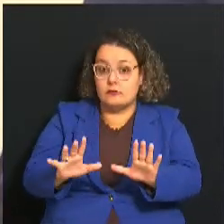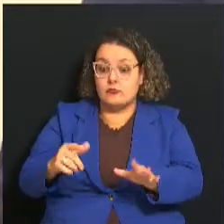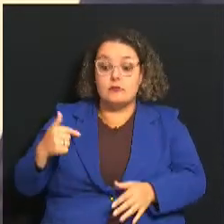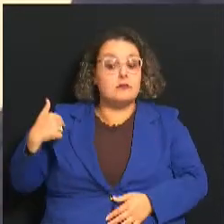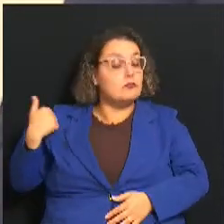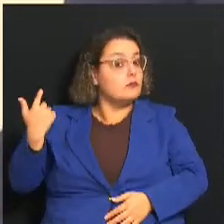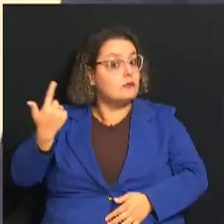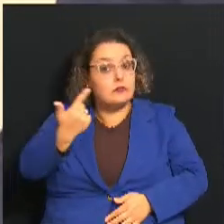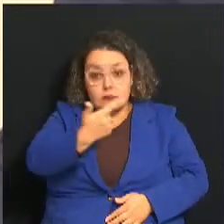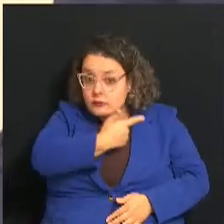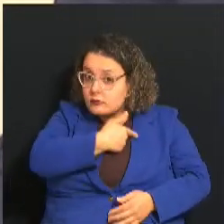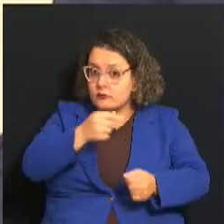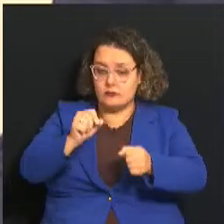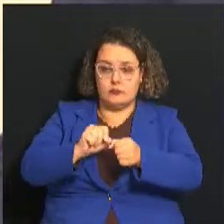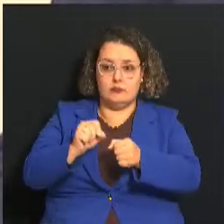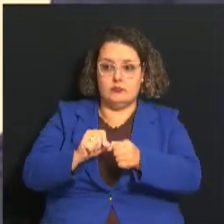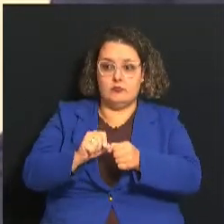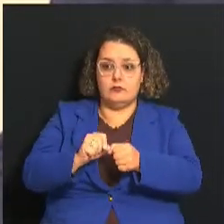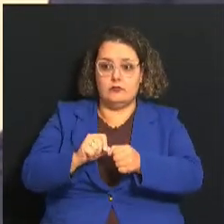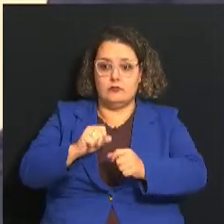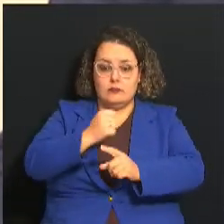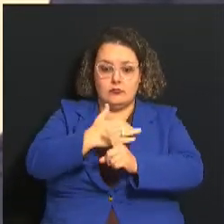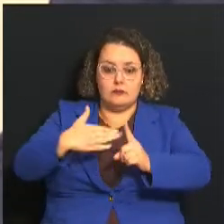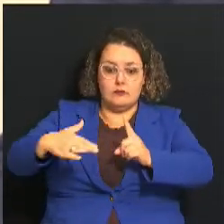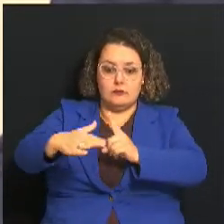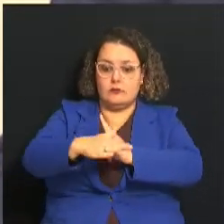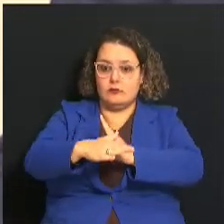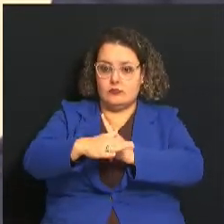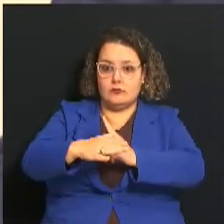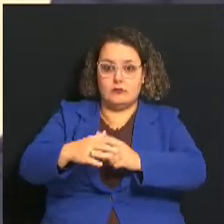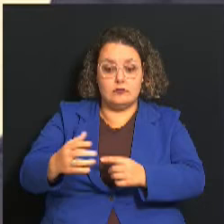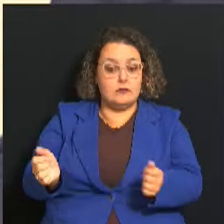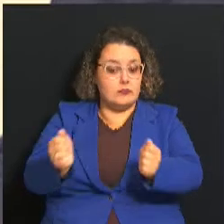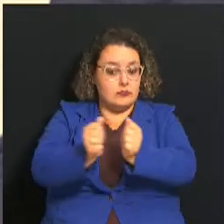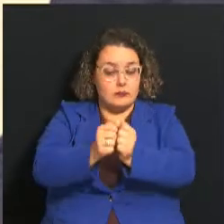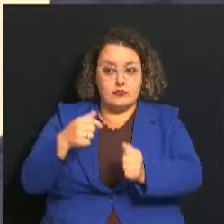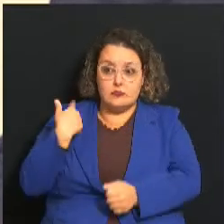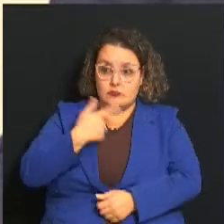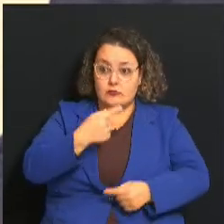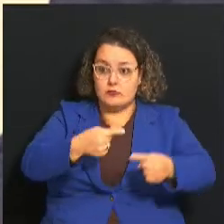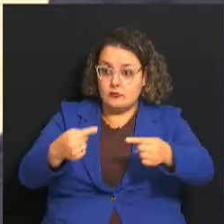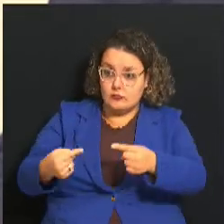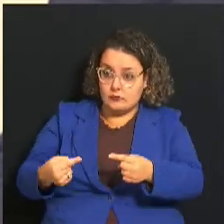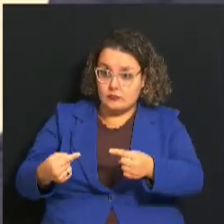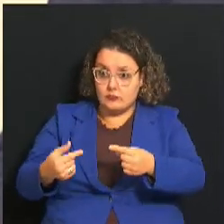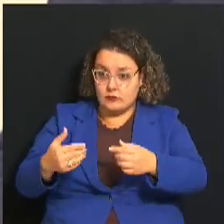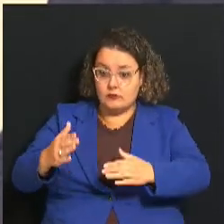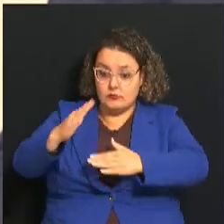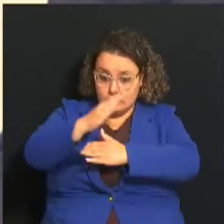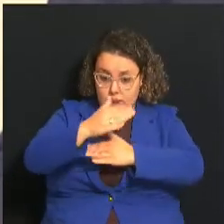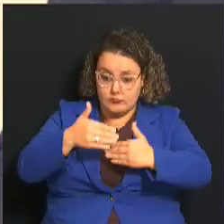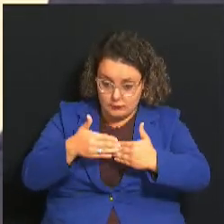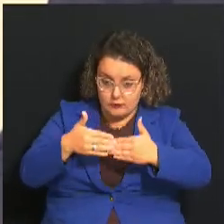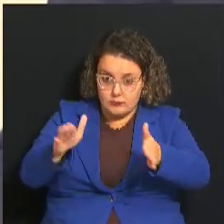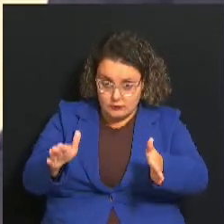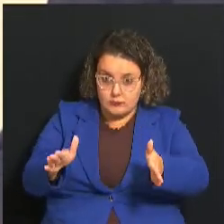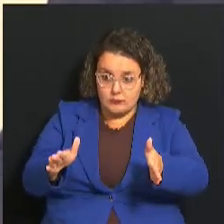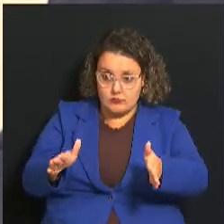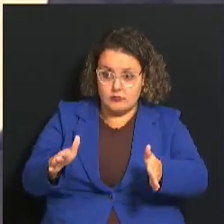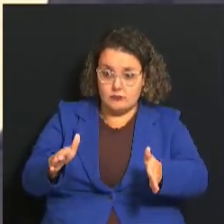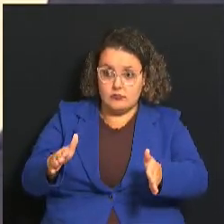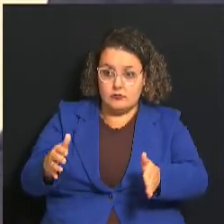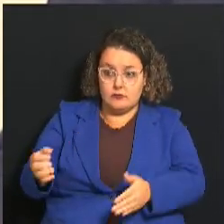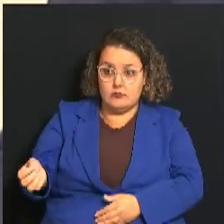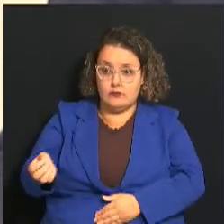sociedade civil está vindo para discutir, debater junto conosco. Nós estamos abrindo o espaço da casa com uma